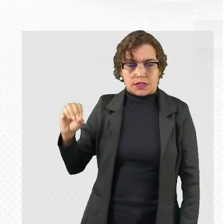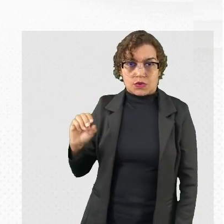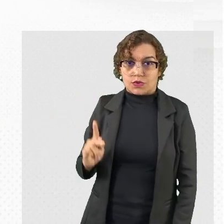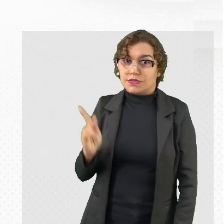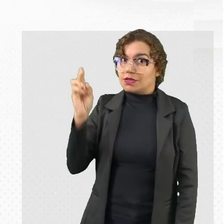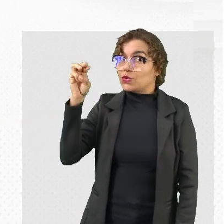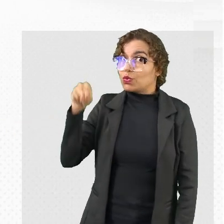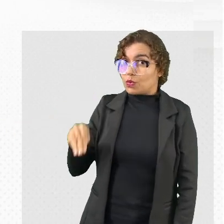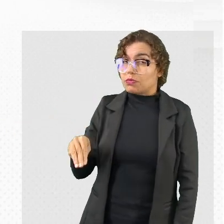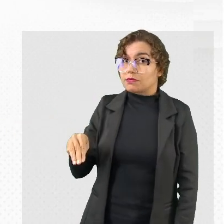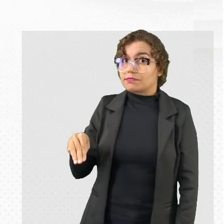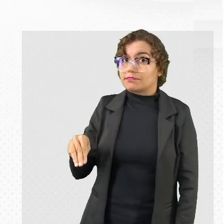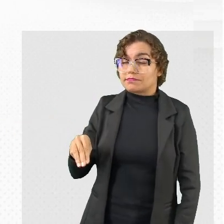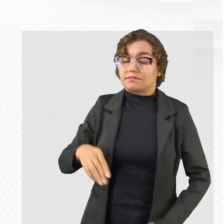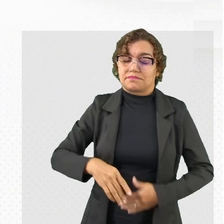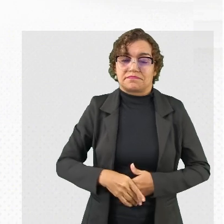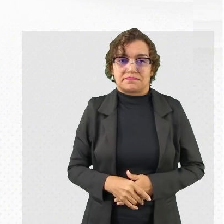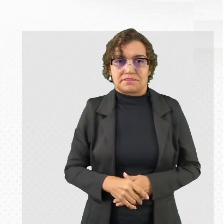quilômetros.